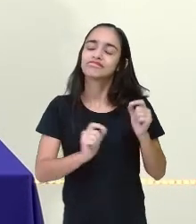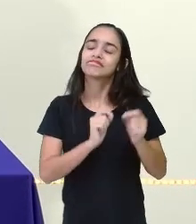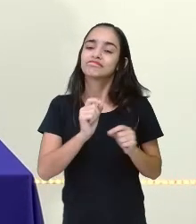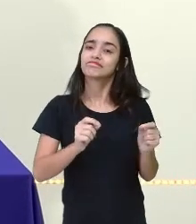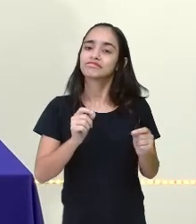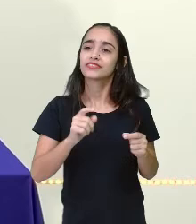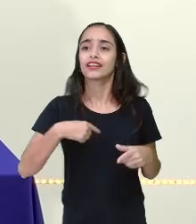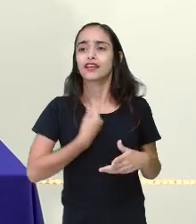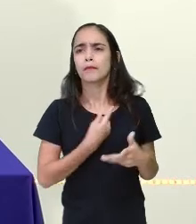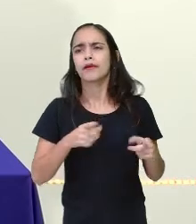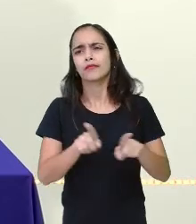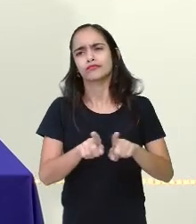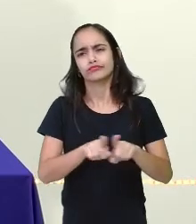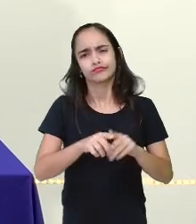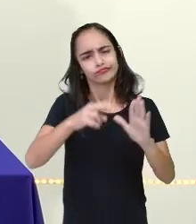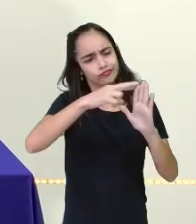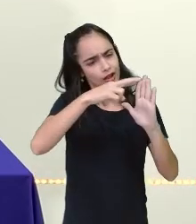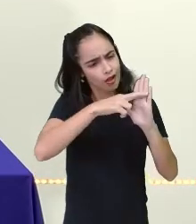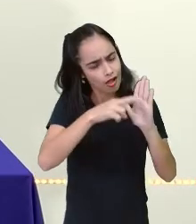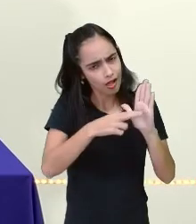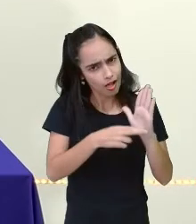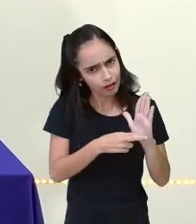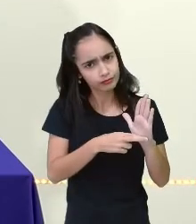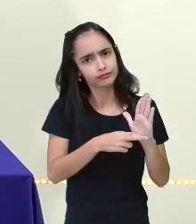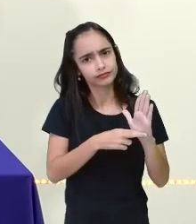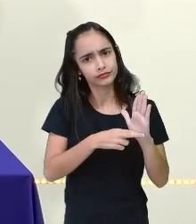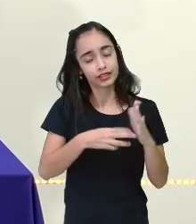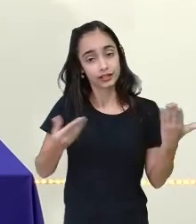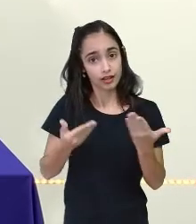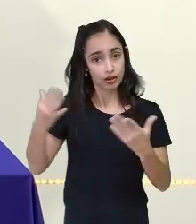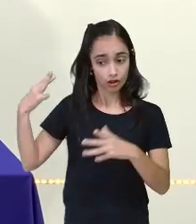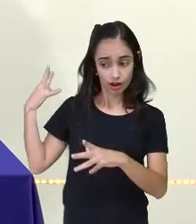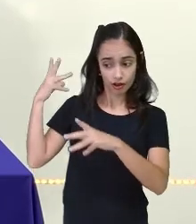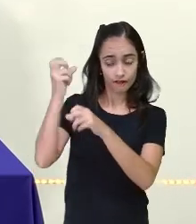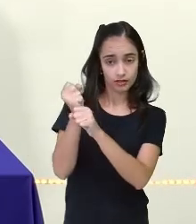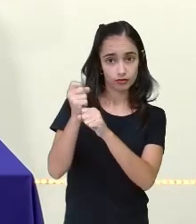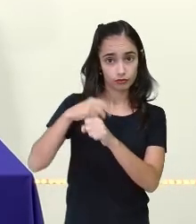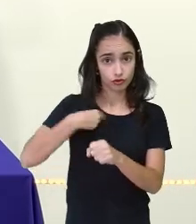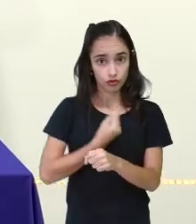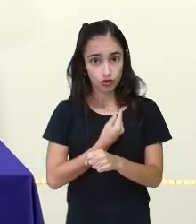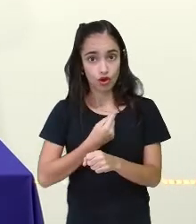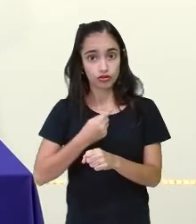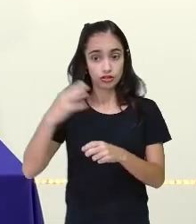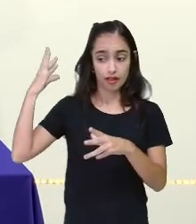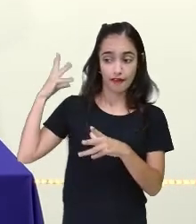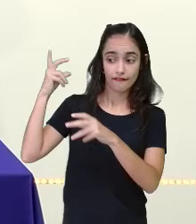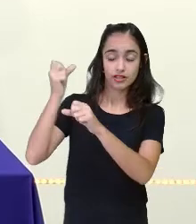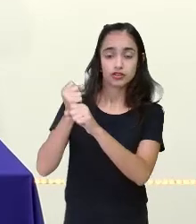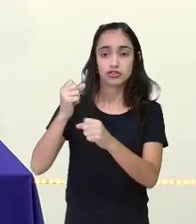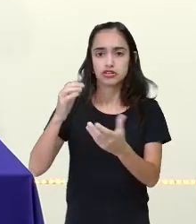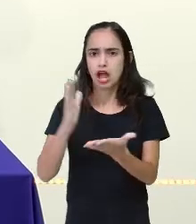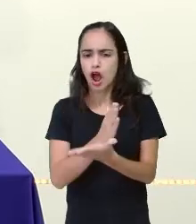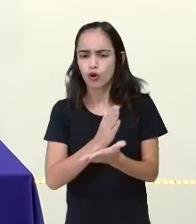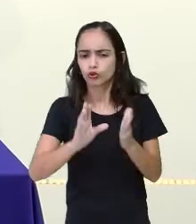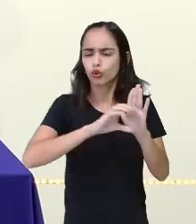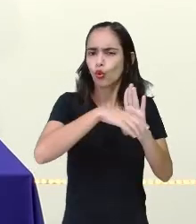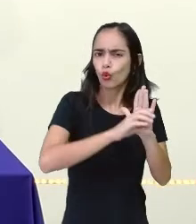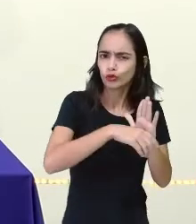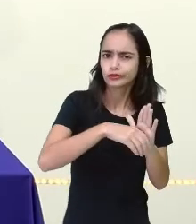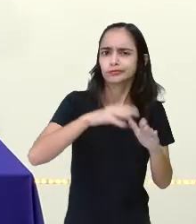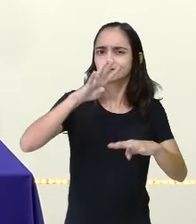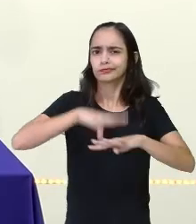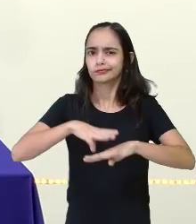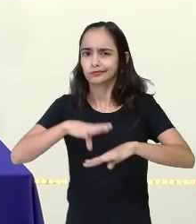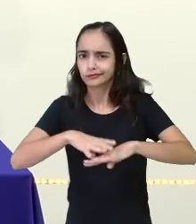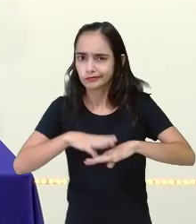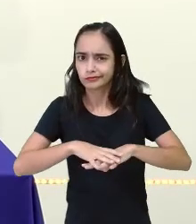As regrinhas e a revisão. A gente revisou o quê? Alguns conceitos matemáticos, reforçando a